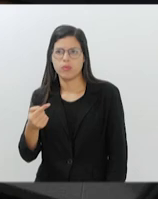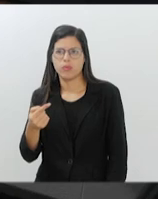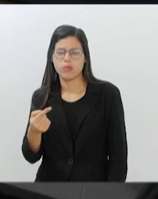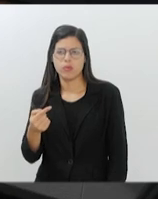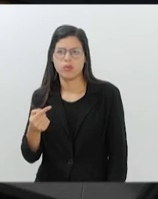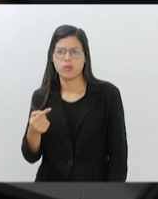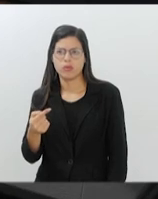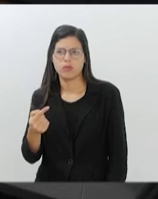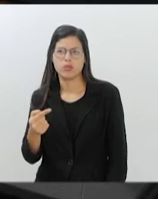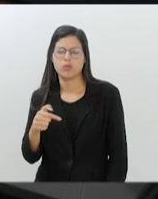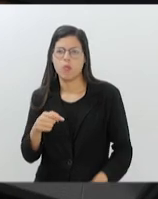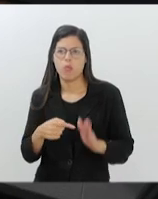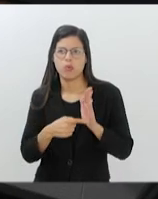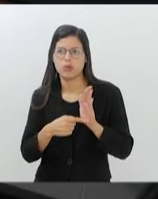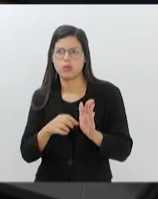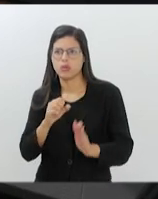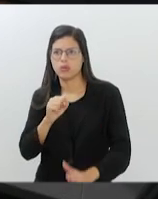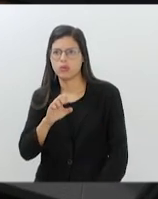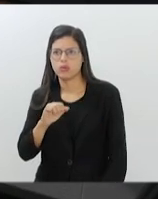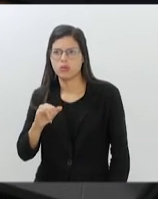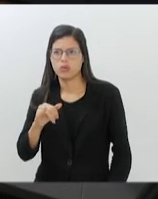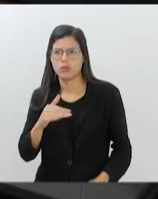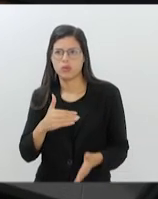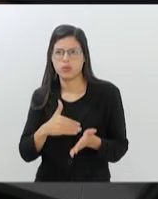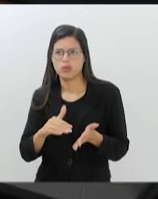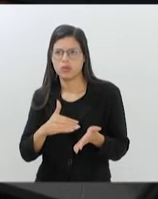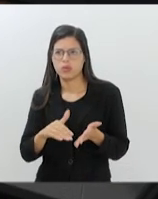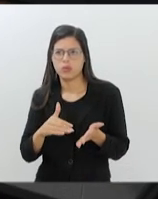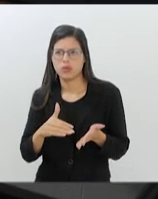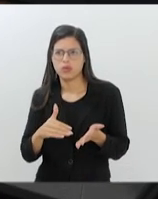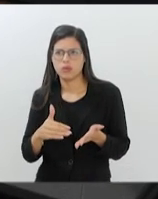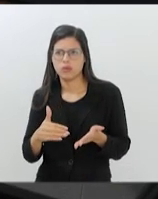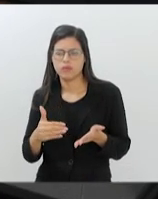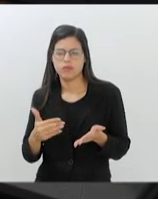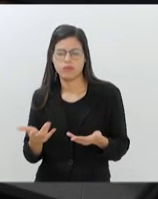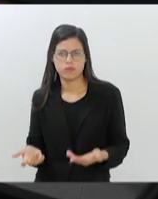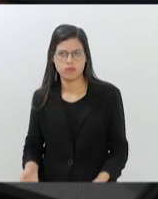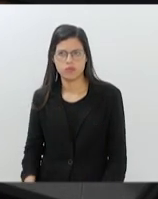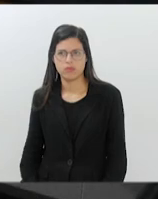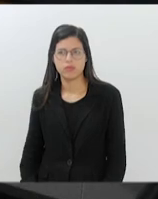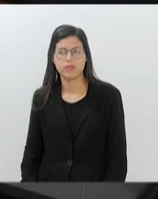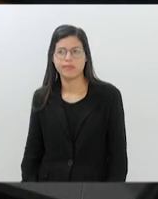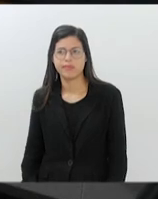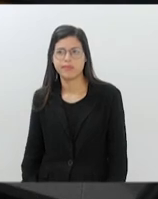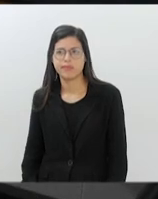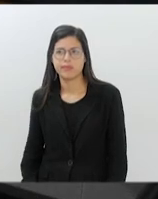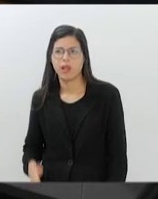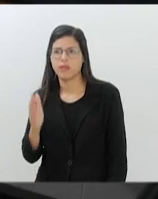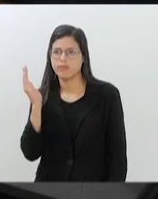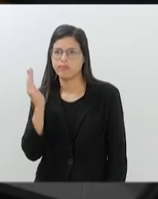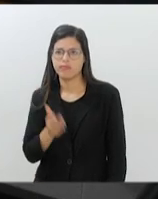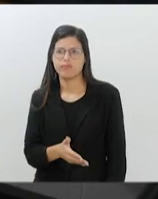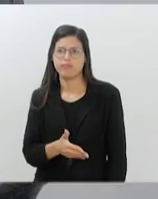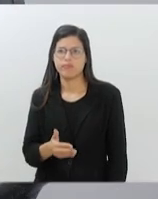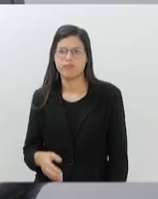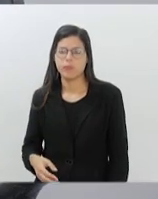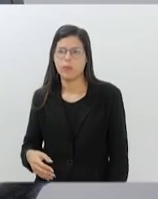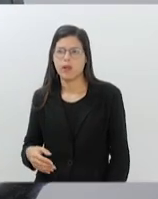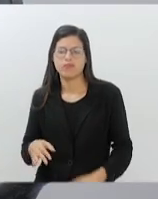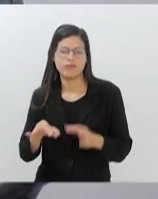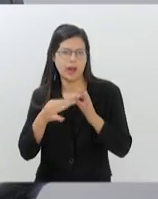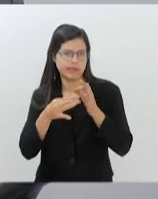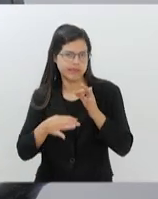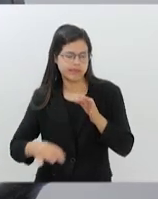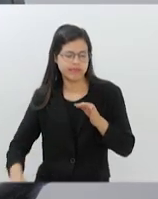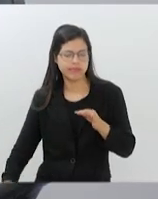das secretarias solicitando Presidente se me permite eu também quero mas de forma objetiva até para não ess essa questão não se arrastar